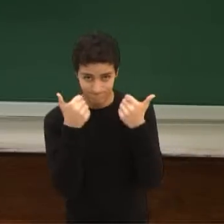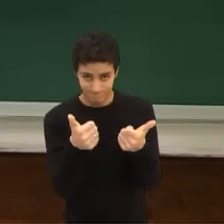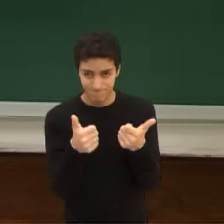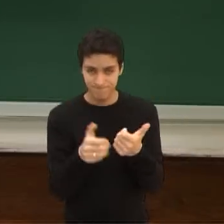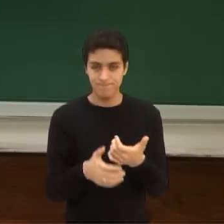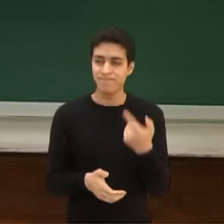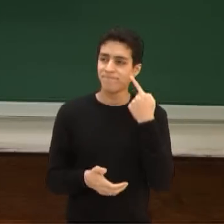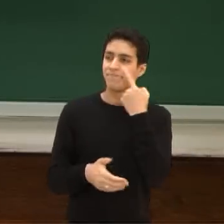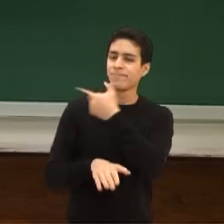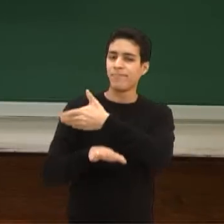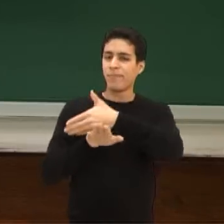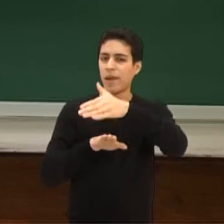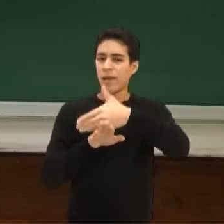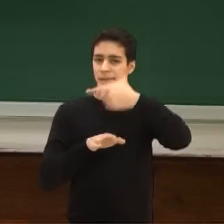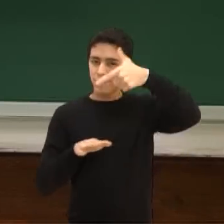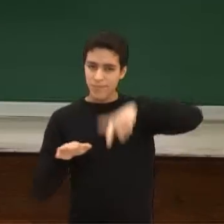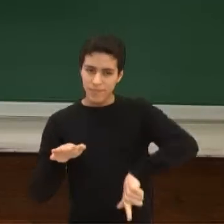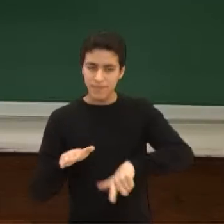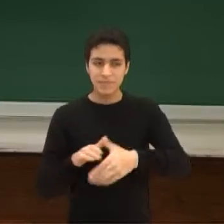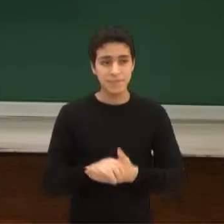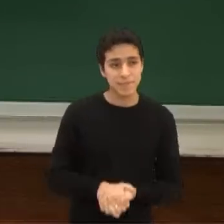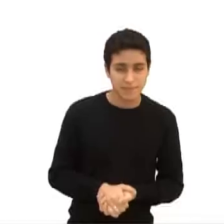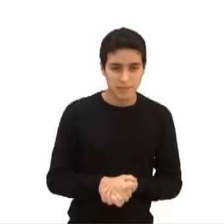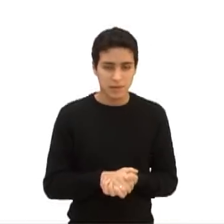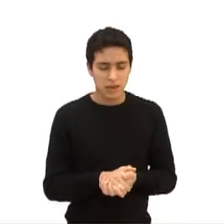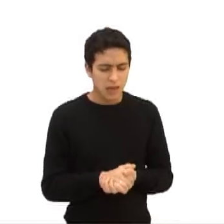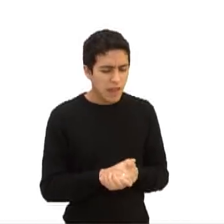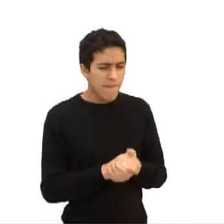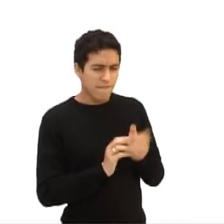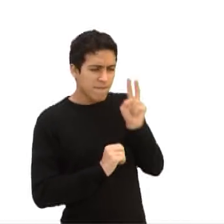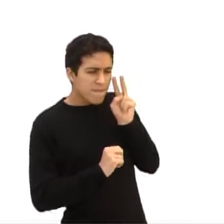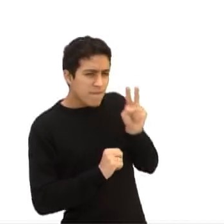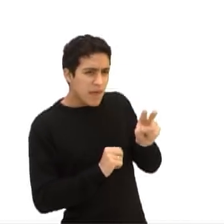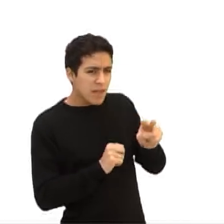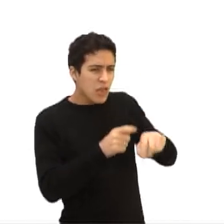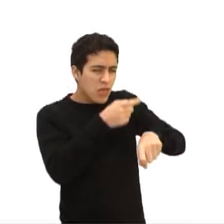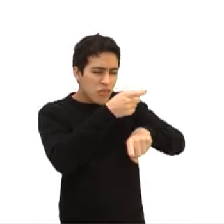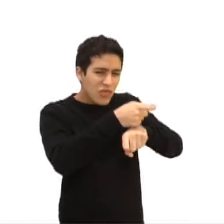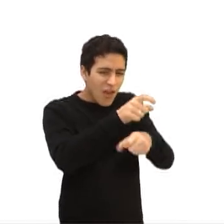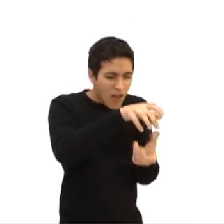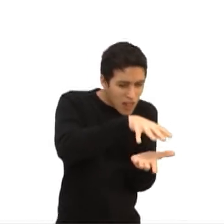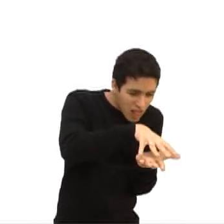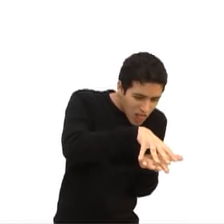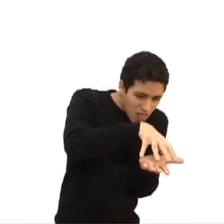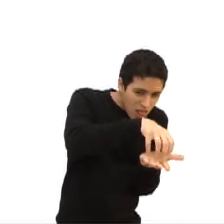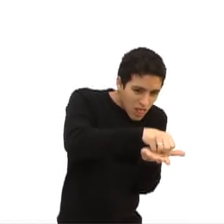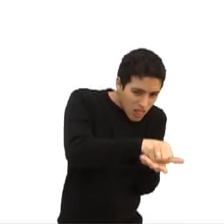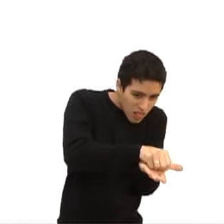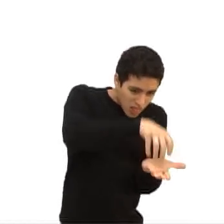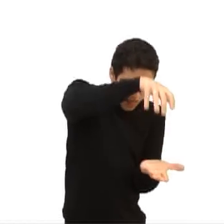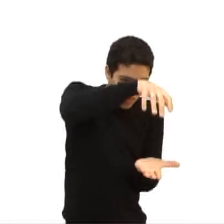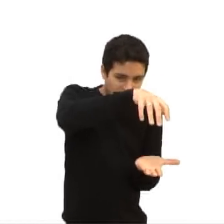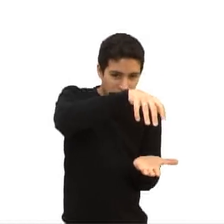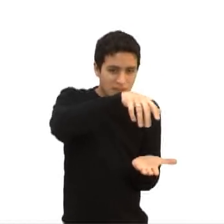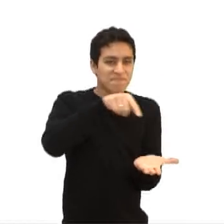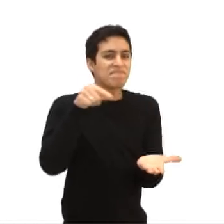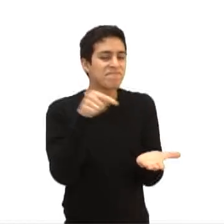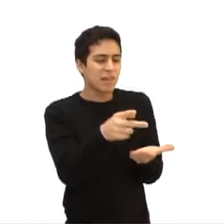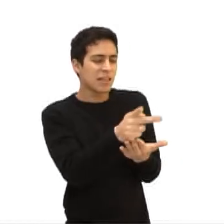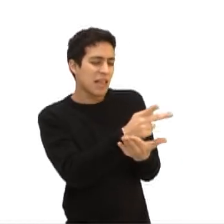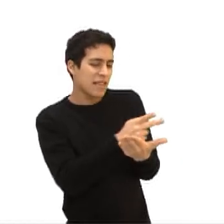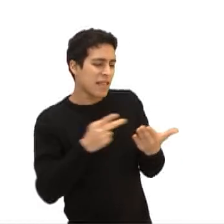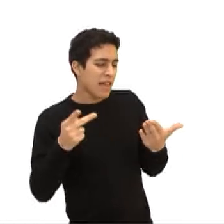vamos aqui praticar mais um pouquinho. Observe o sólido geométrico representado na figura. Qual